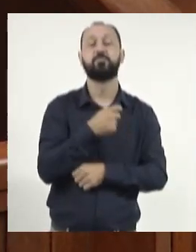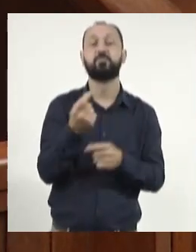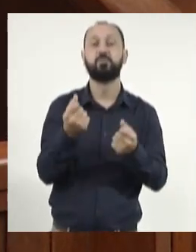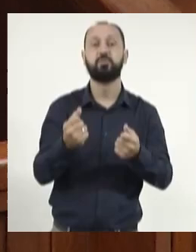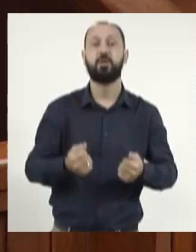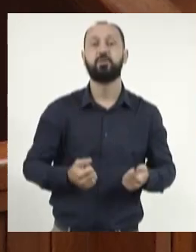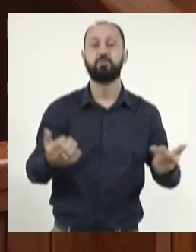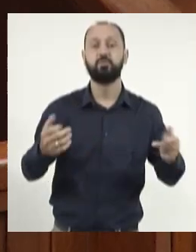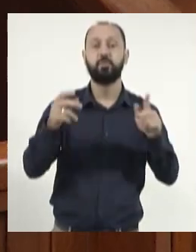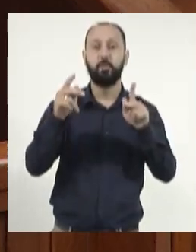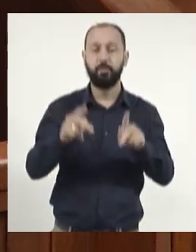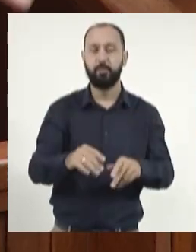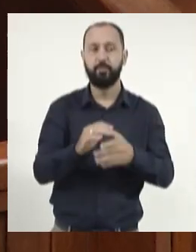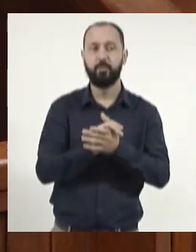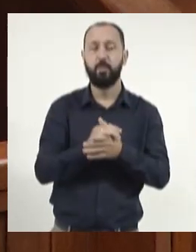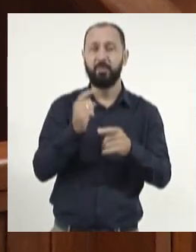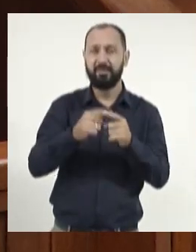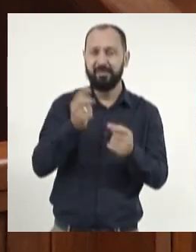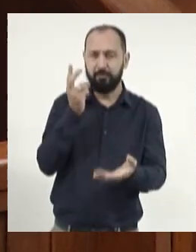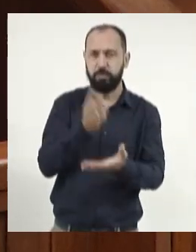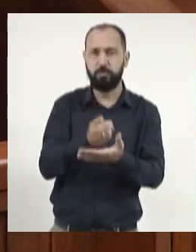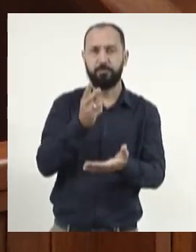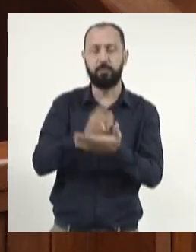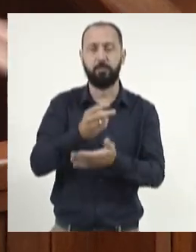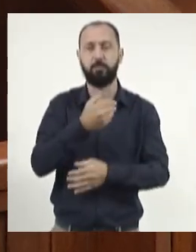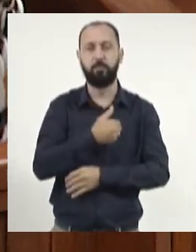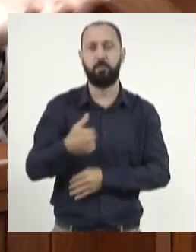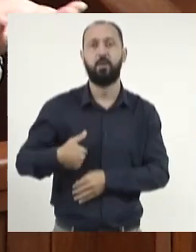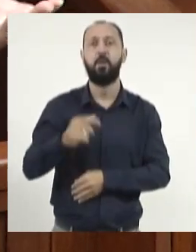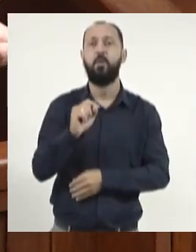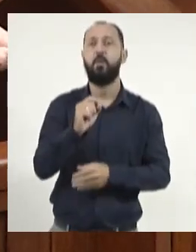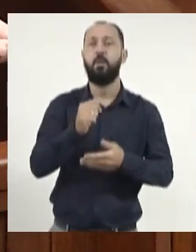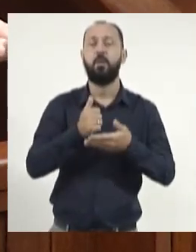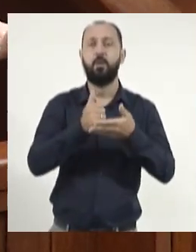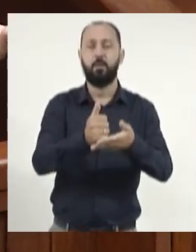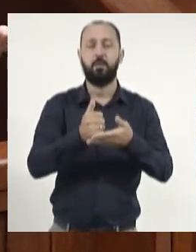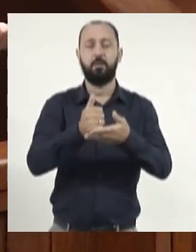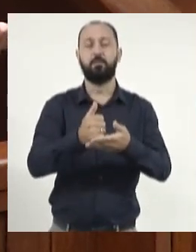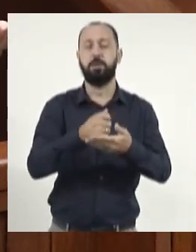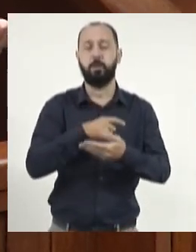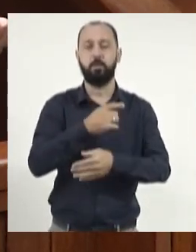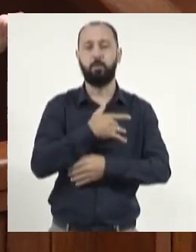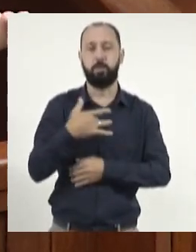gastos públicos. Porque se toda vez que o governo do Estado tiver que socorrer a Saúde Dourados,